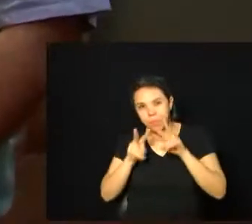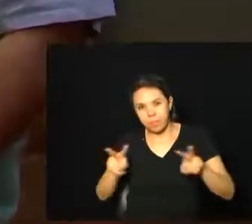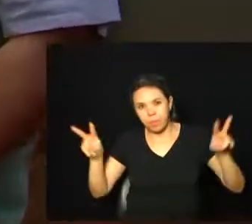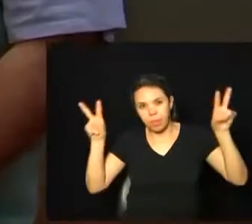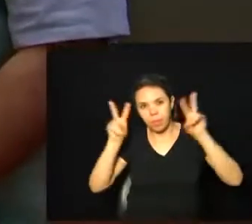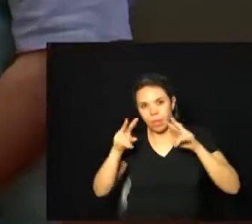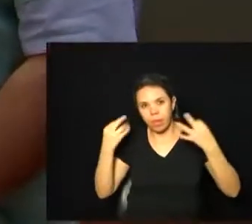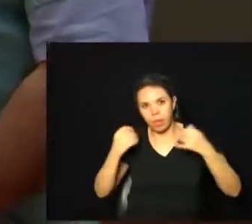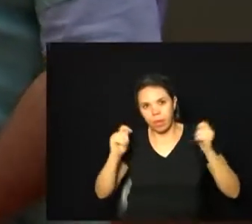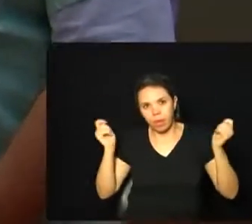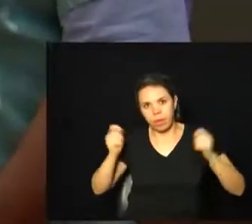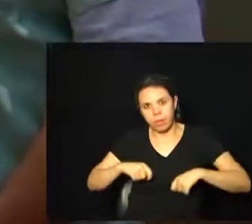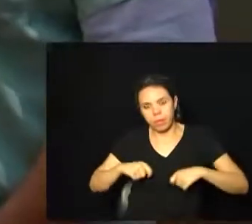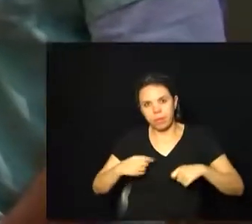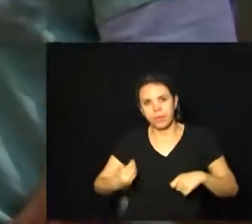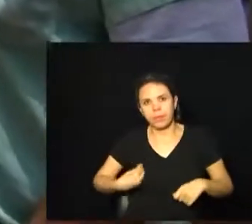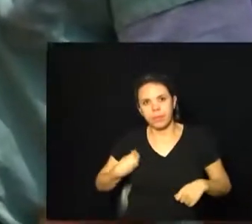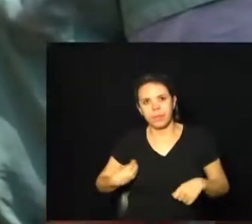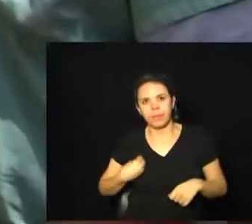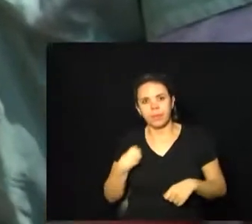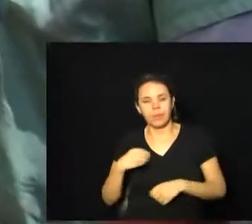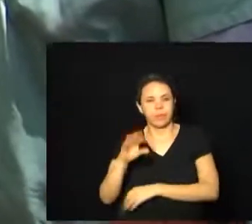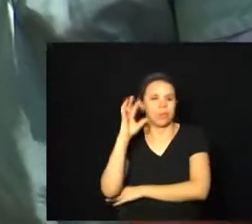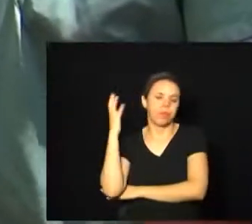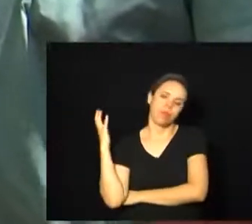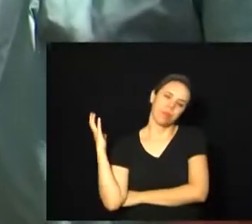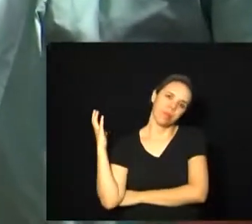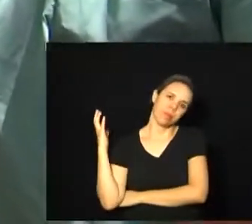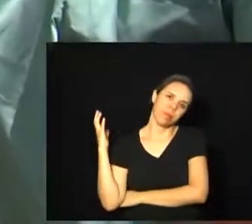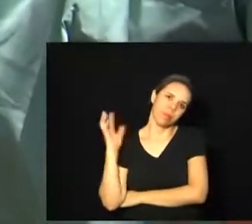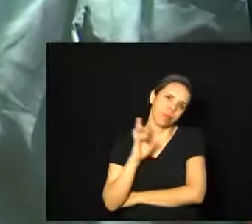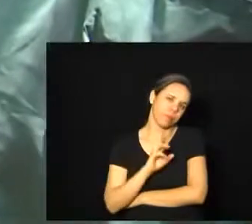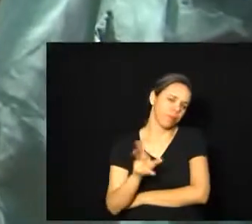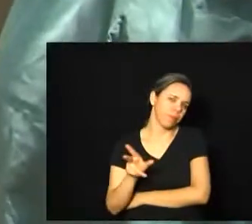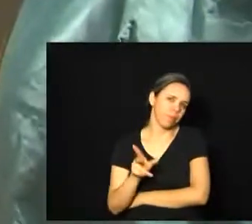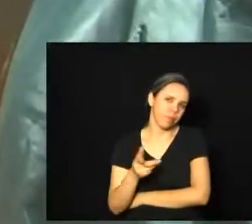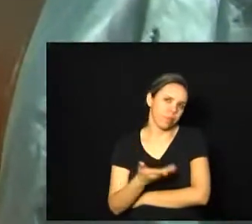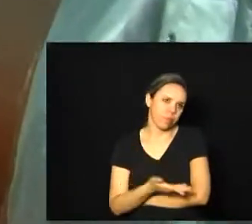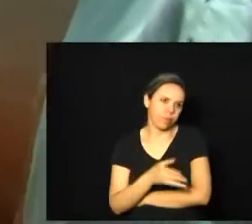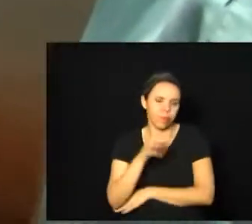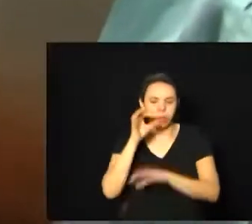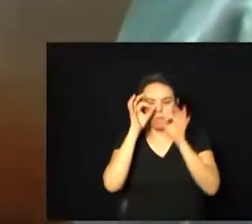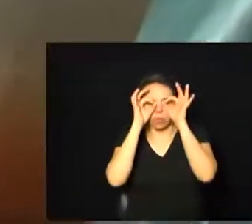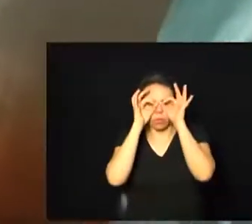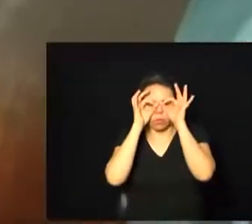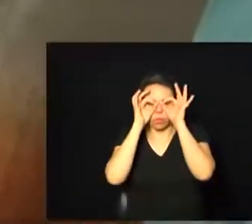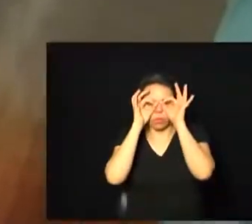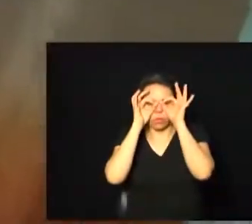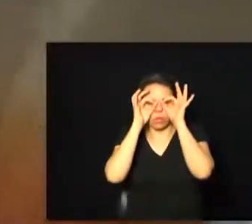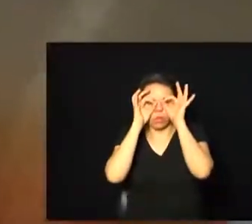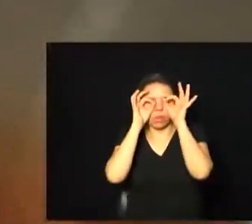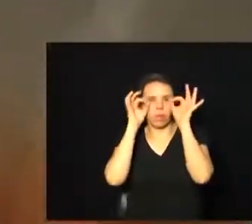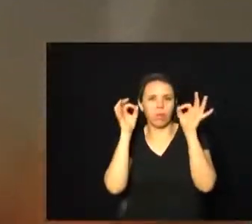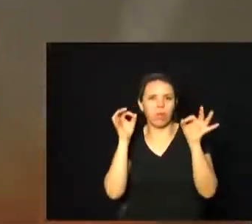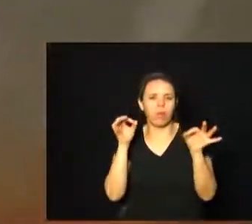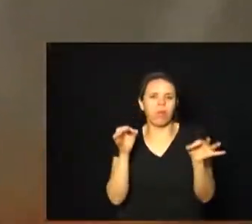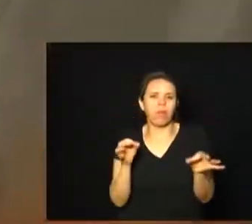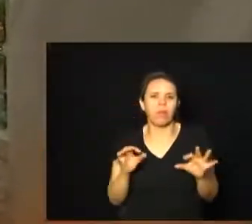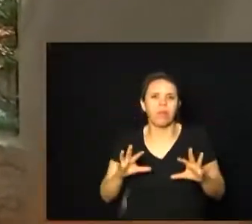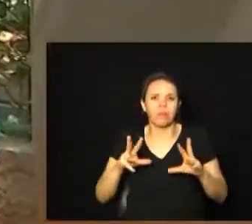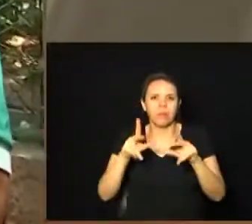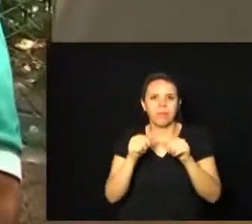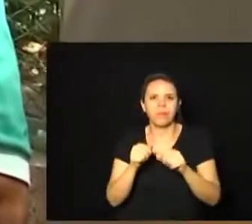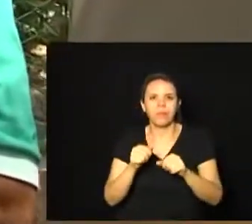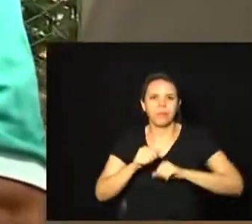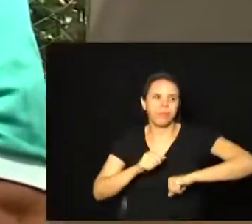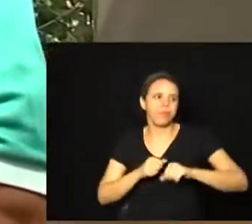perfeita para poder sobreviver na natureza. Então não é mais o caso dessas corujas que tiveram parte ou toda uma